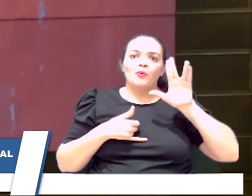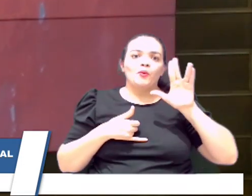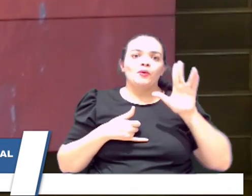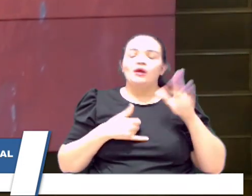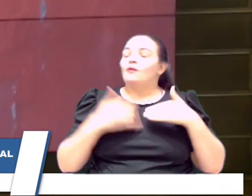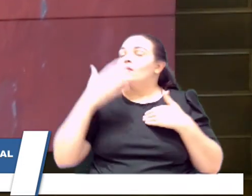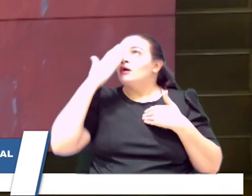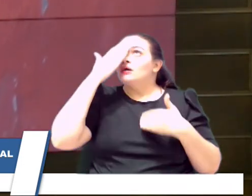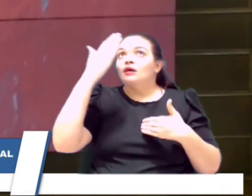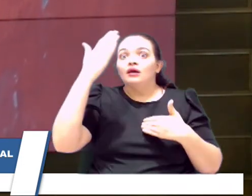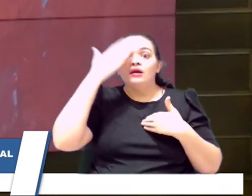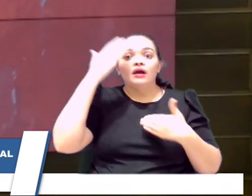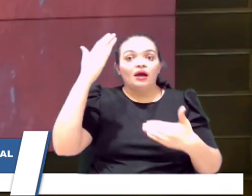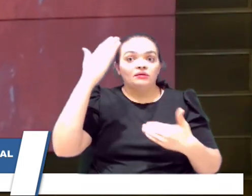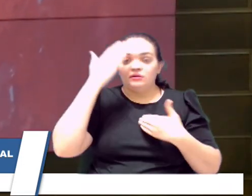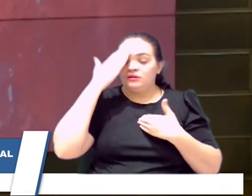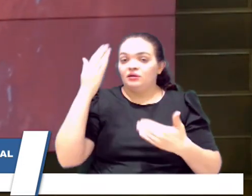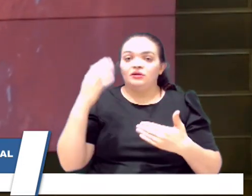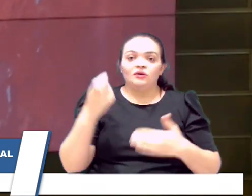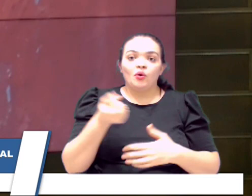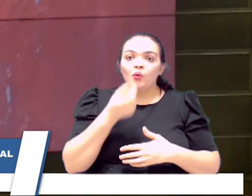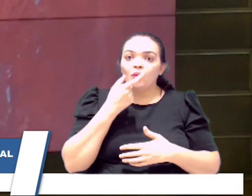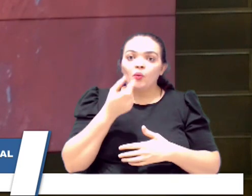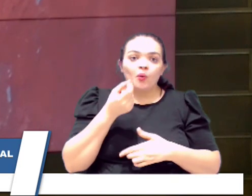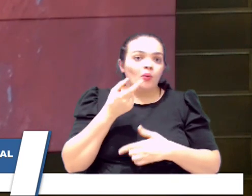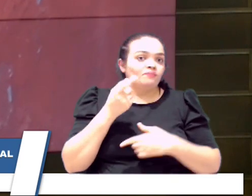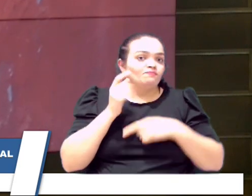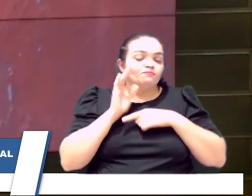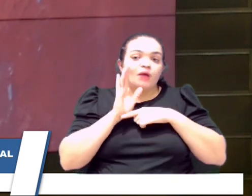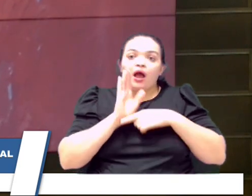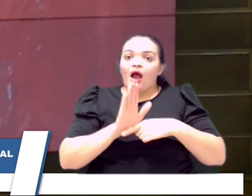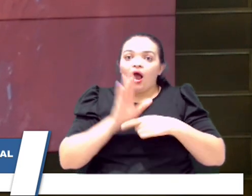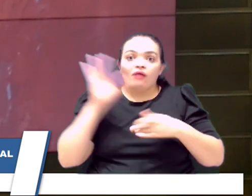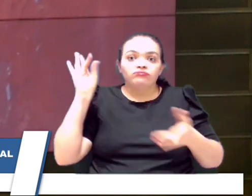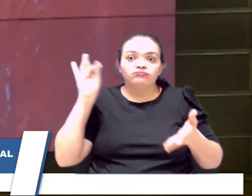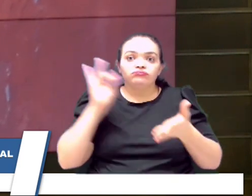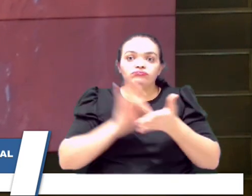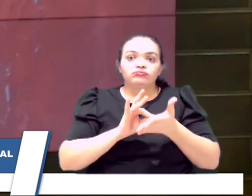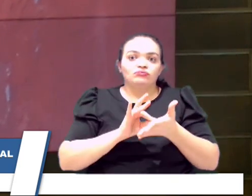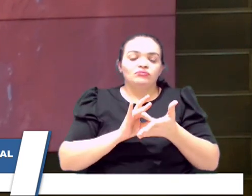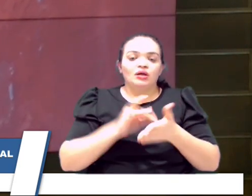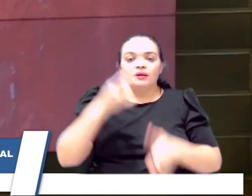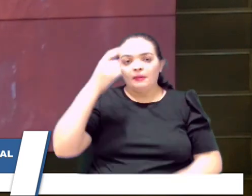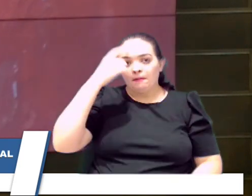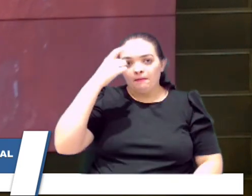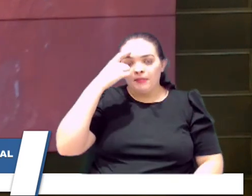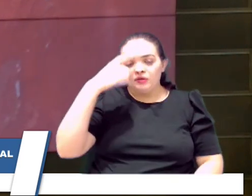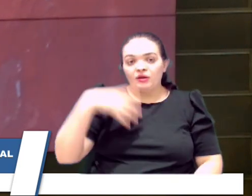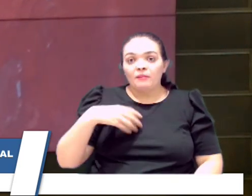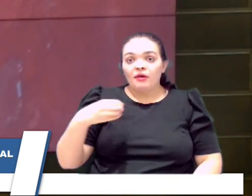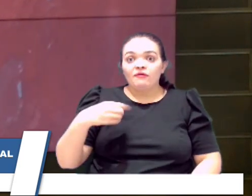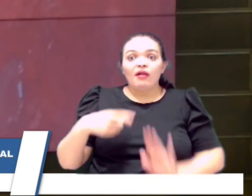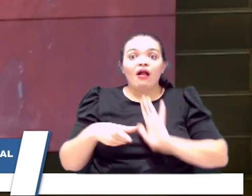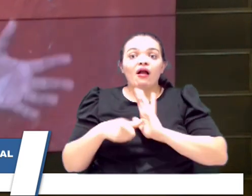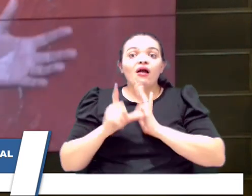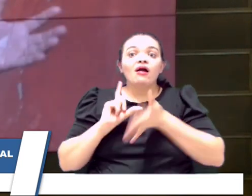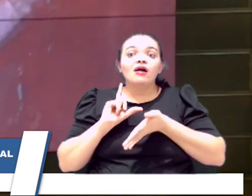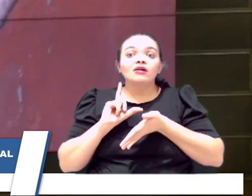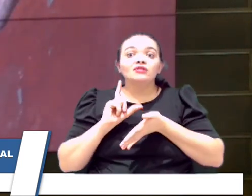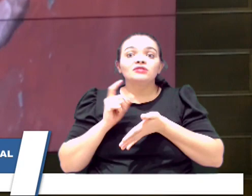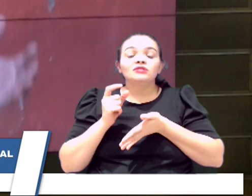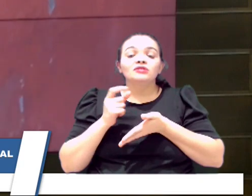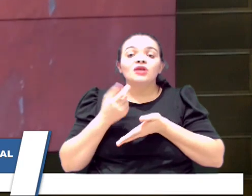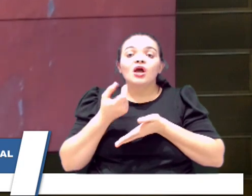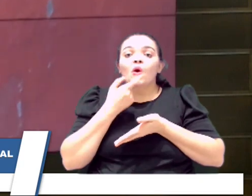agradecer. Porque esse remédio faz milagre. Eu penso assim, se a minha filha tivesse tomado antes, se eu